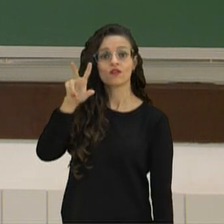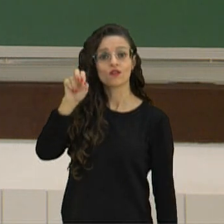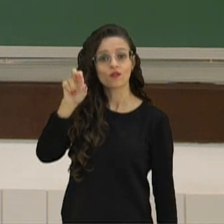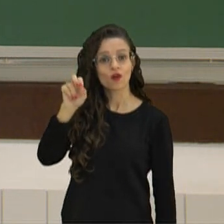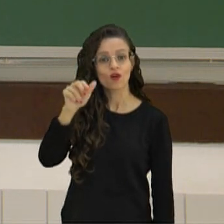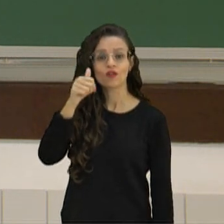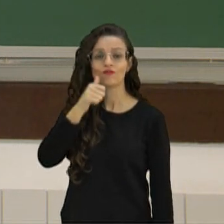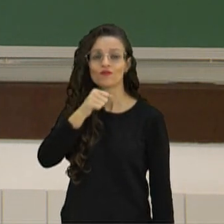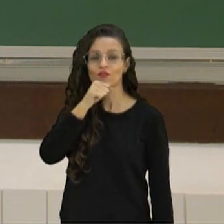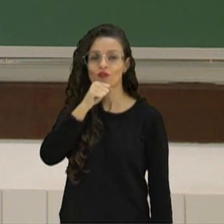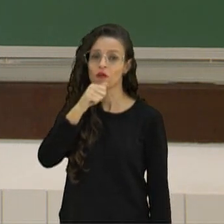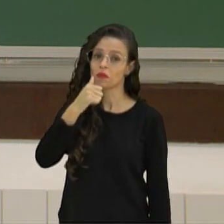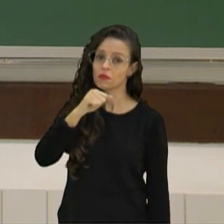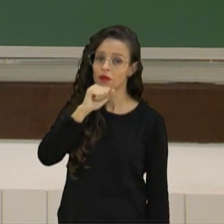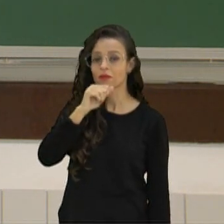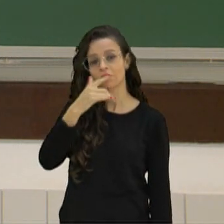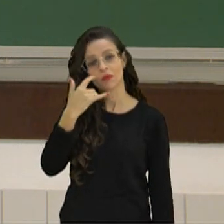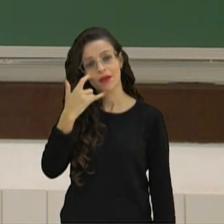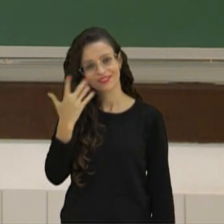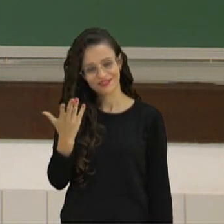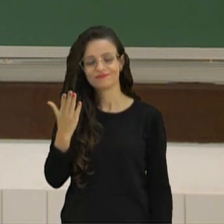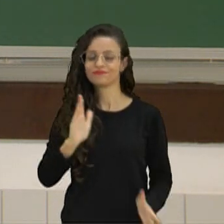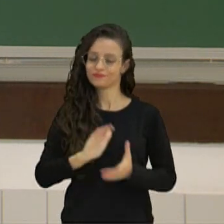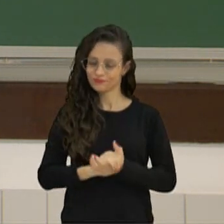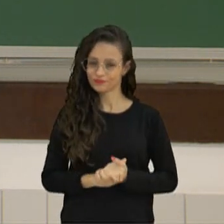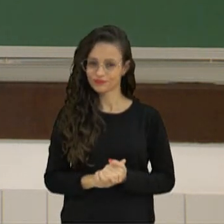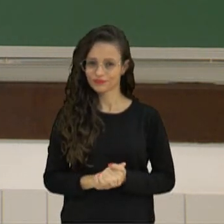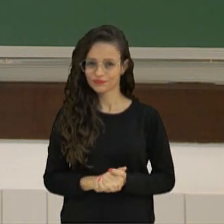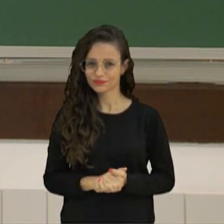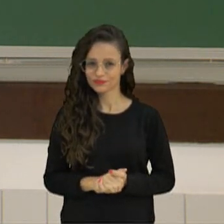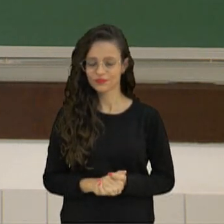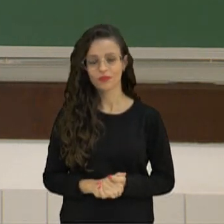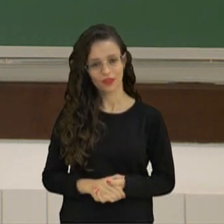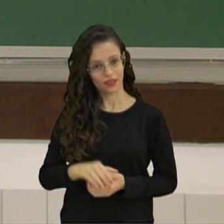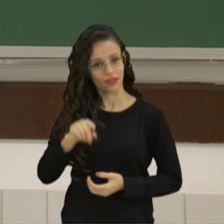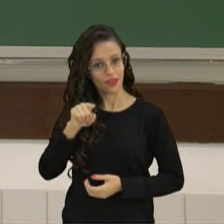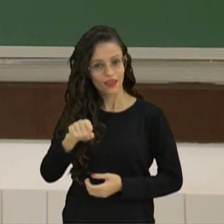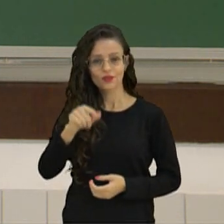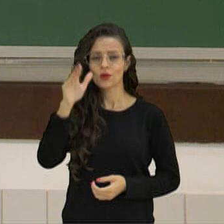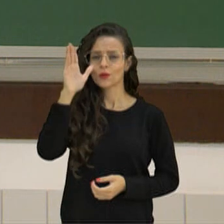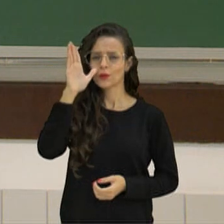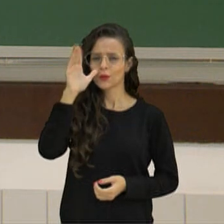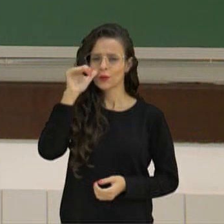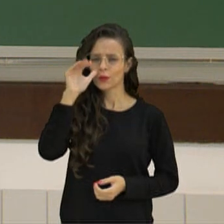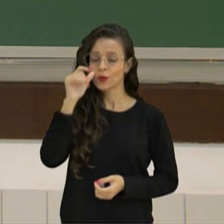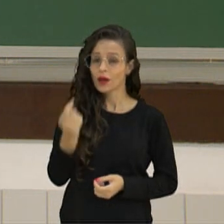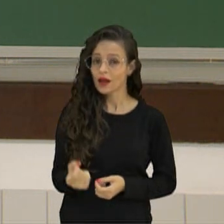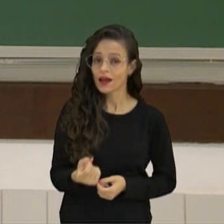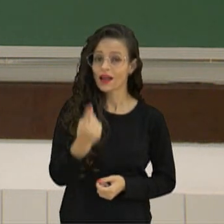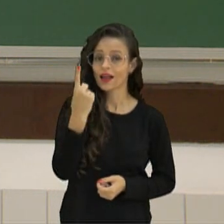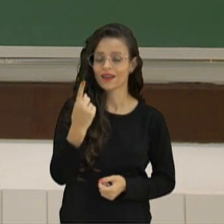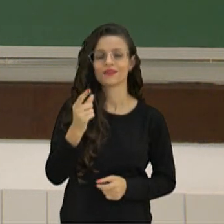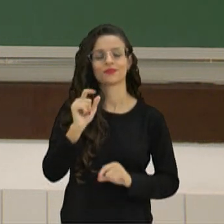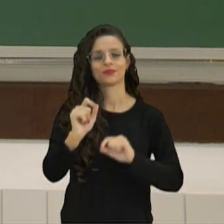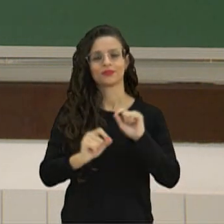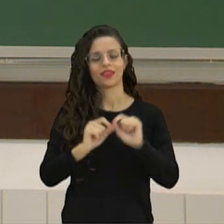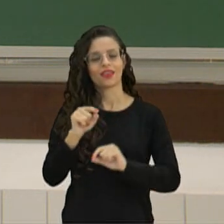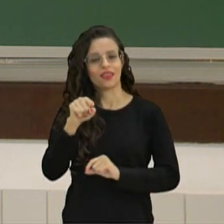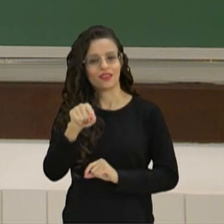na avó, materno, paterno. Pois bem, gente, esta curiosidade, esta